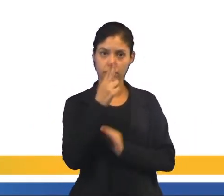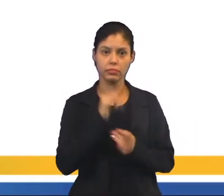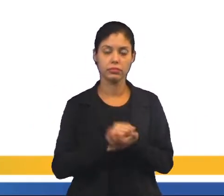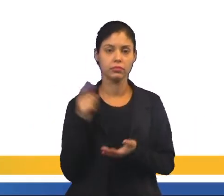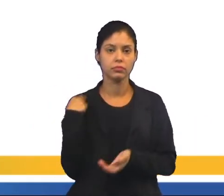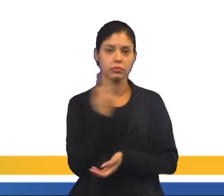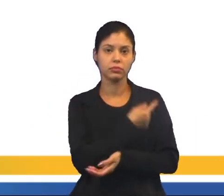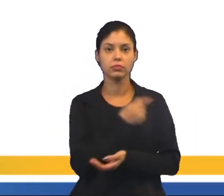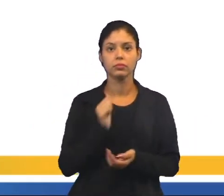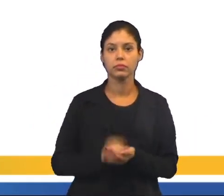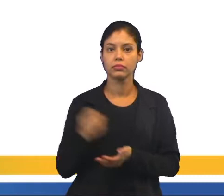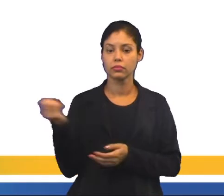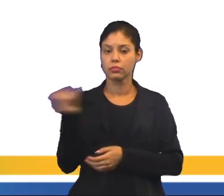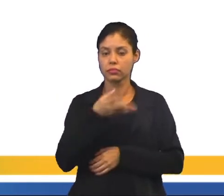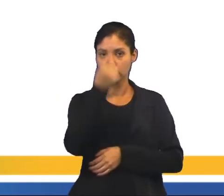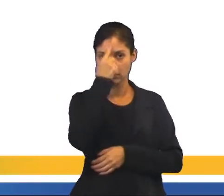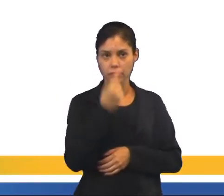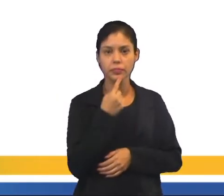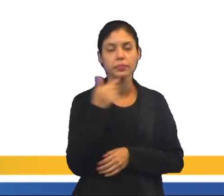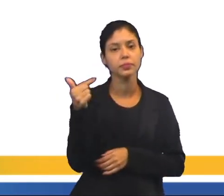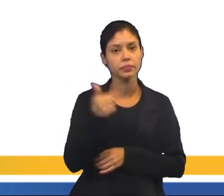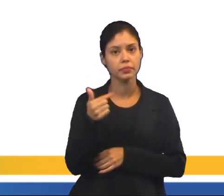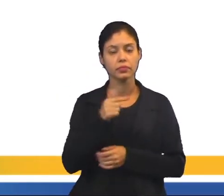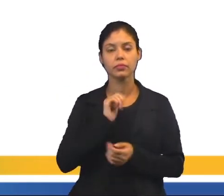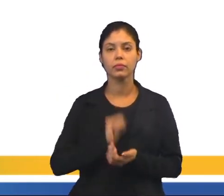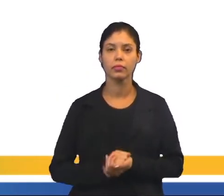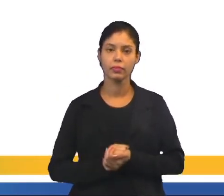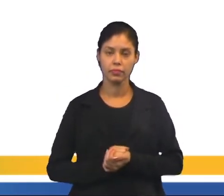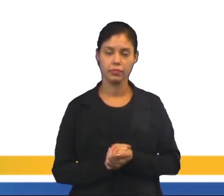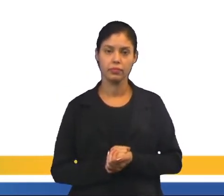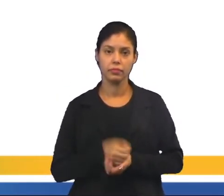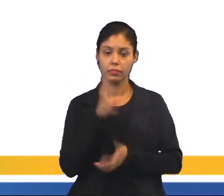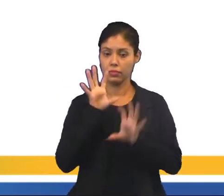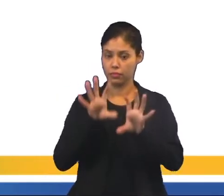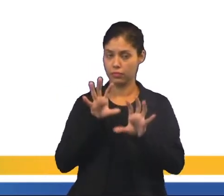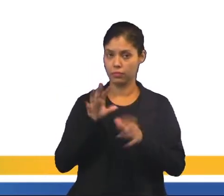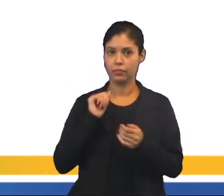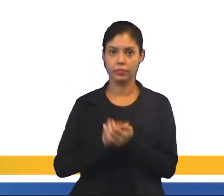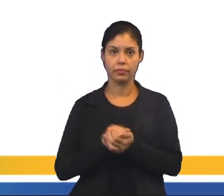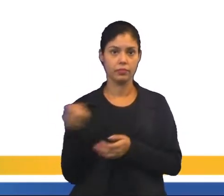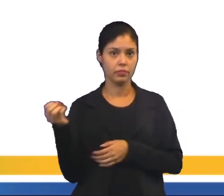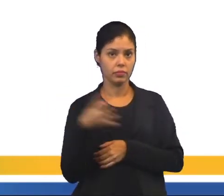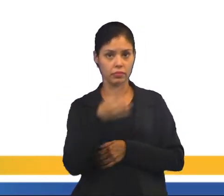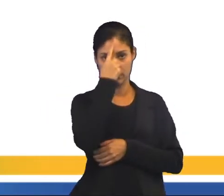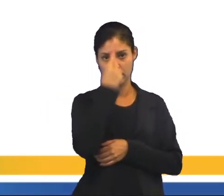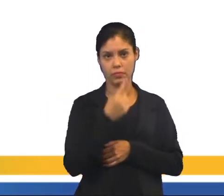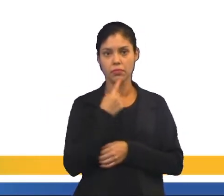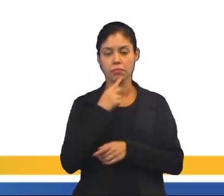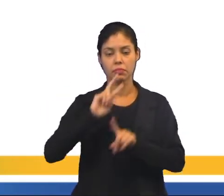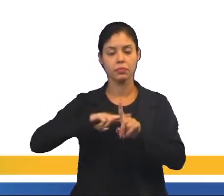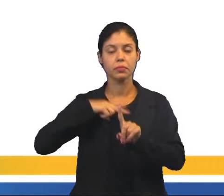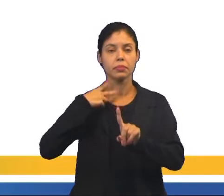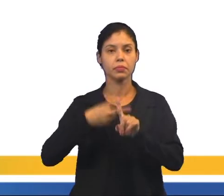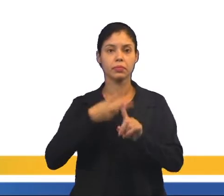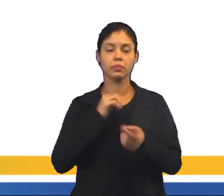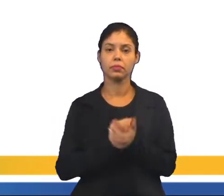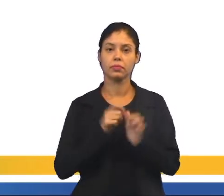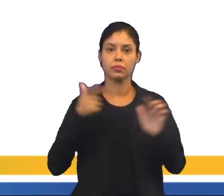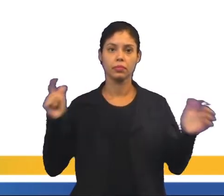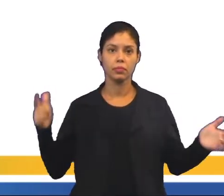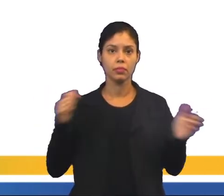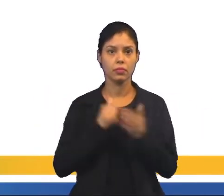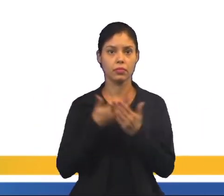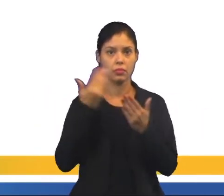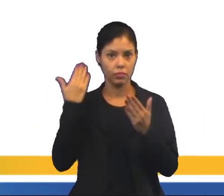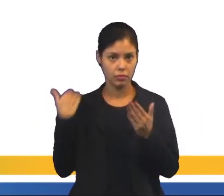para a nova figura é 2. Sendo assim, a nova figura terá o dobro do tamanho das